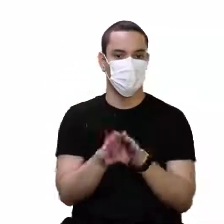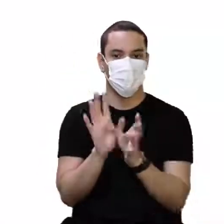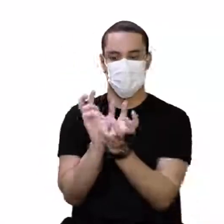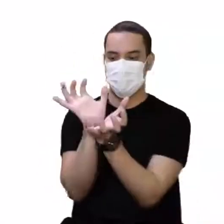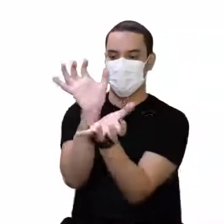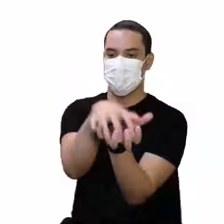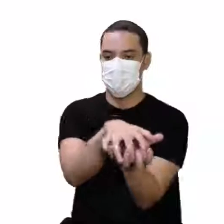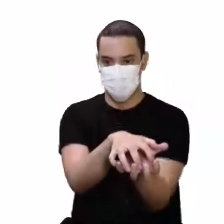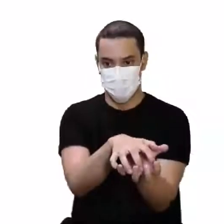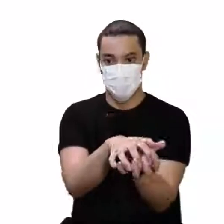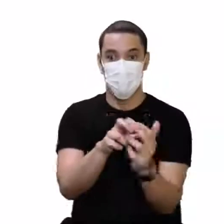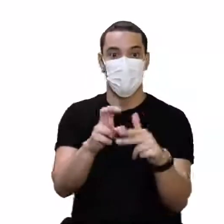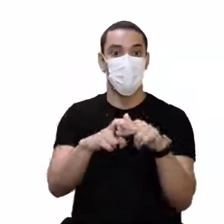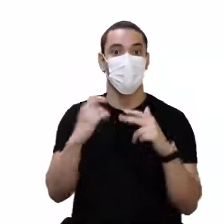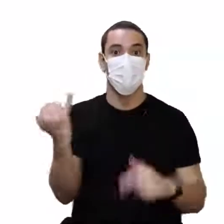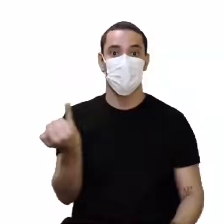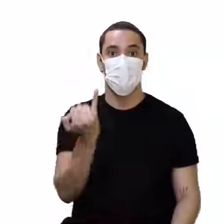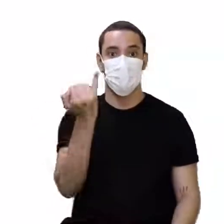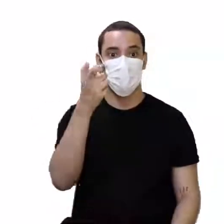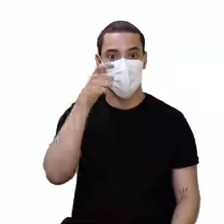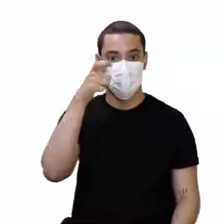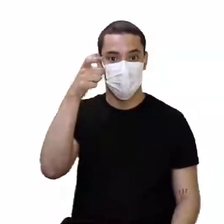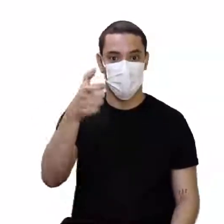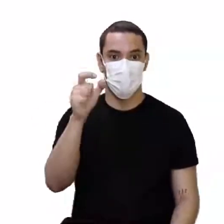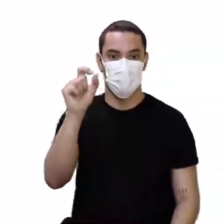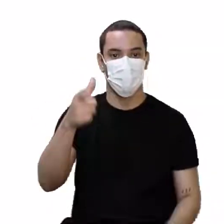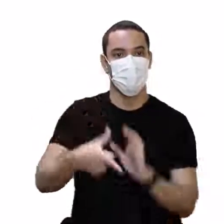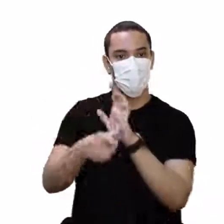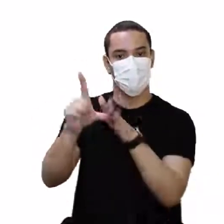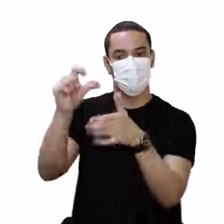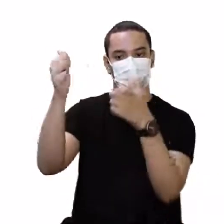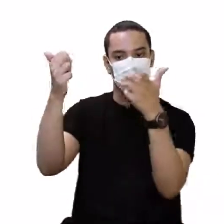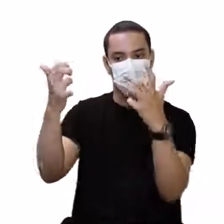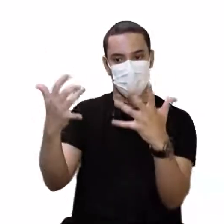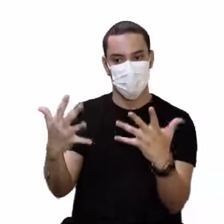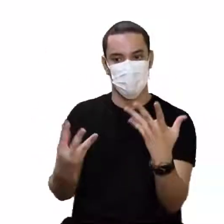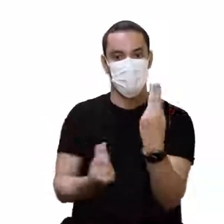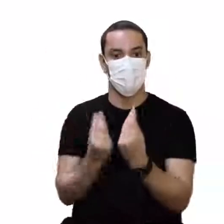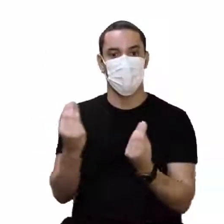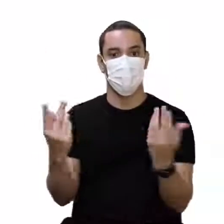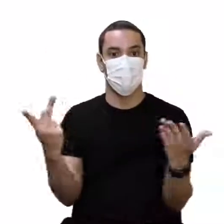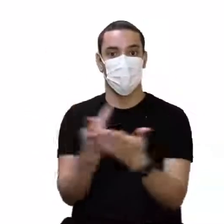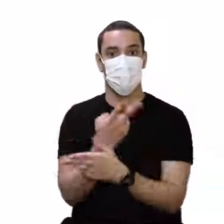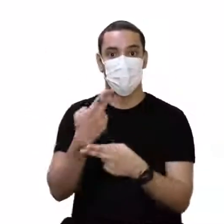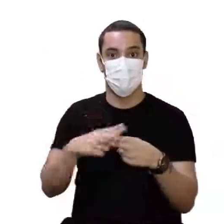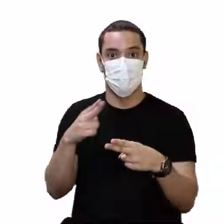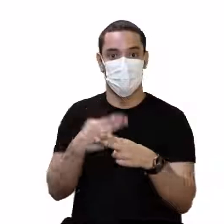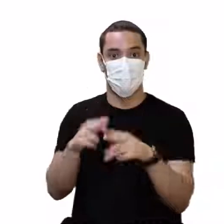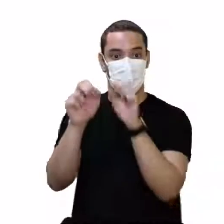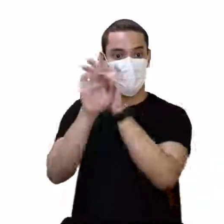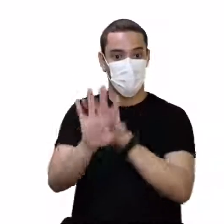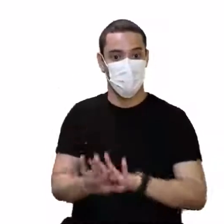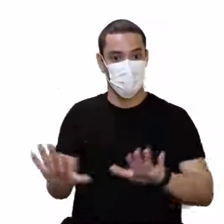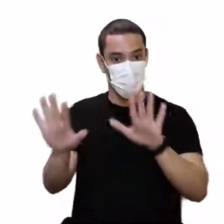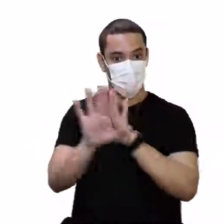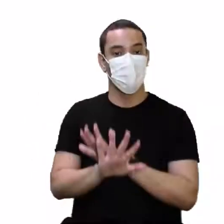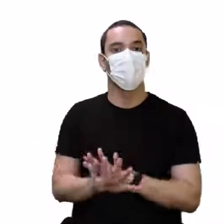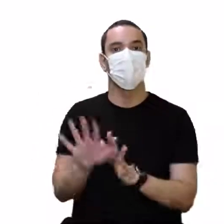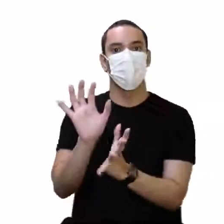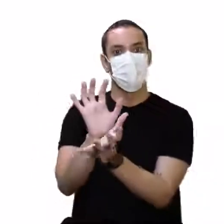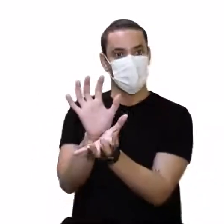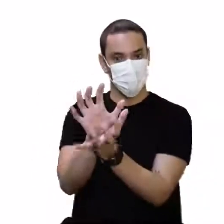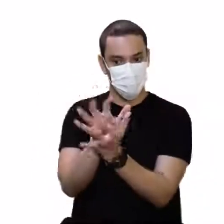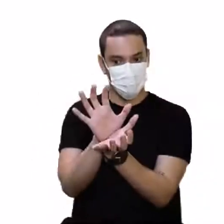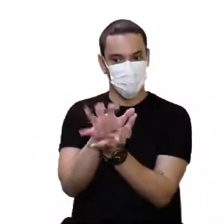presa. Galera, é interessante que a gente falou lá da questão da camuflagem, lembra? Então, os